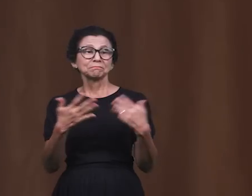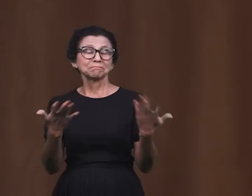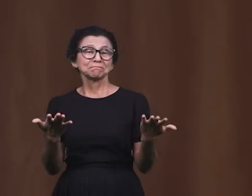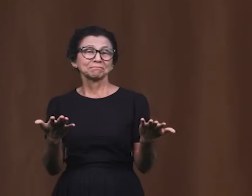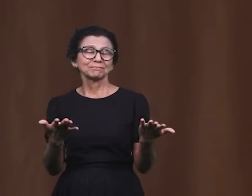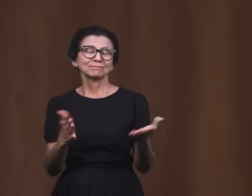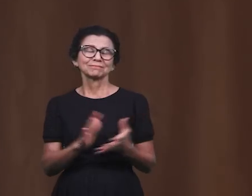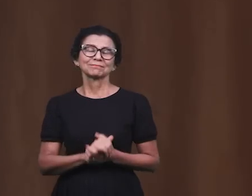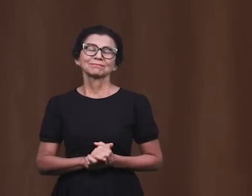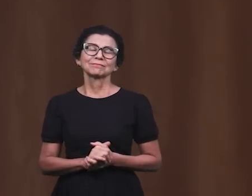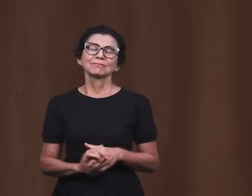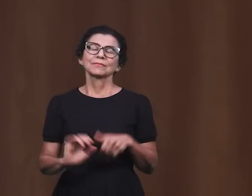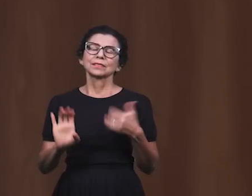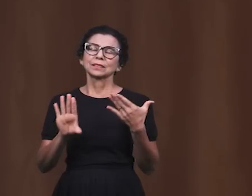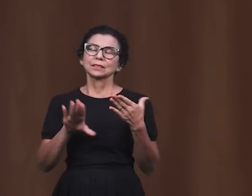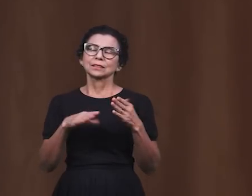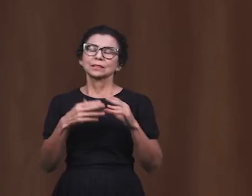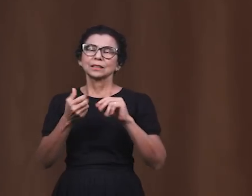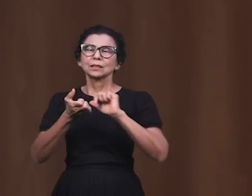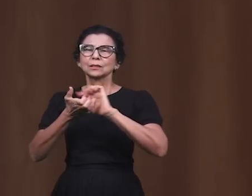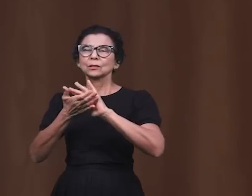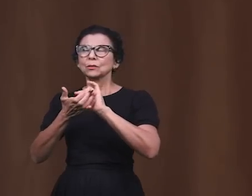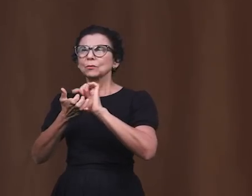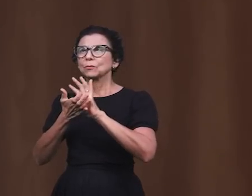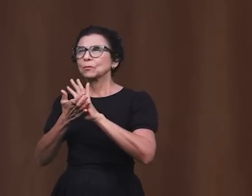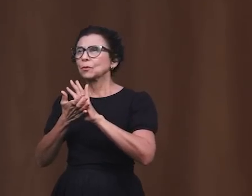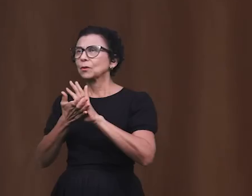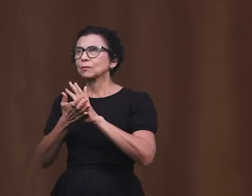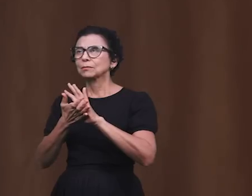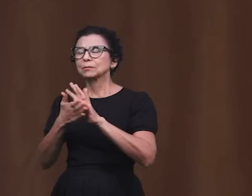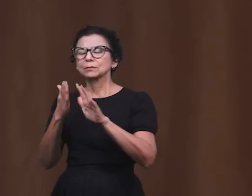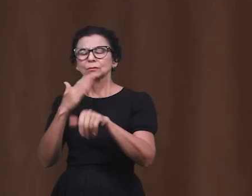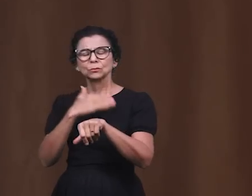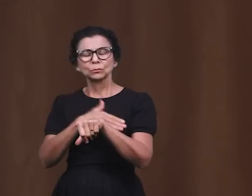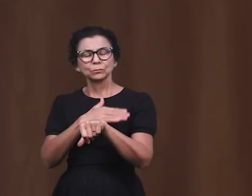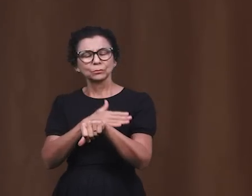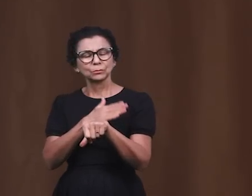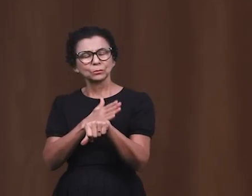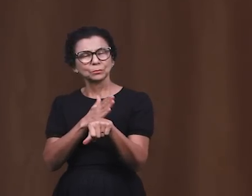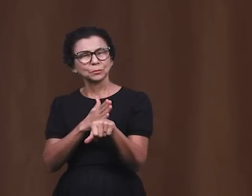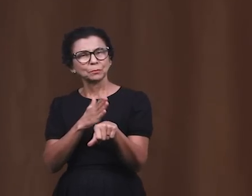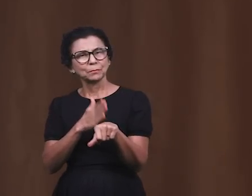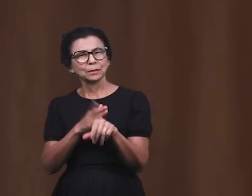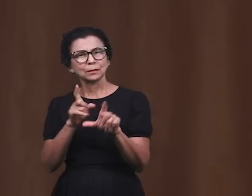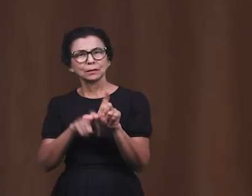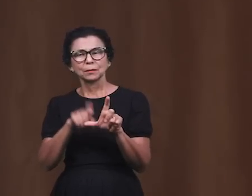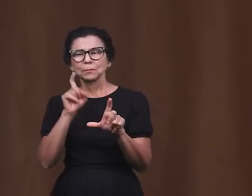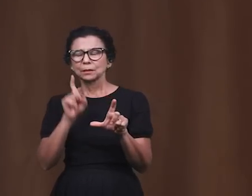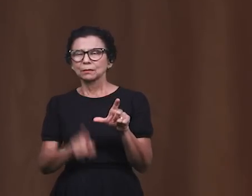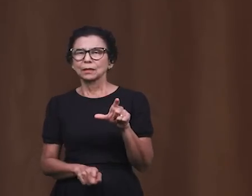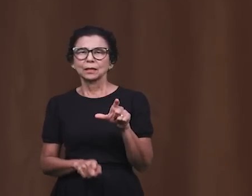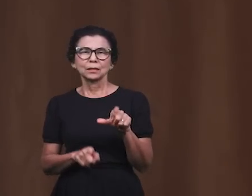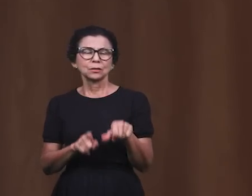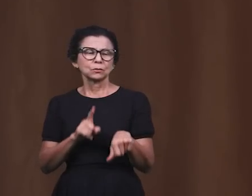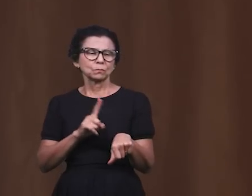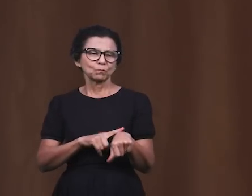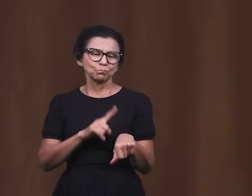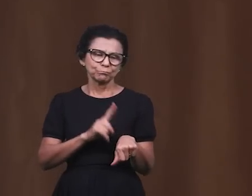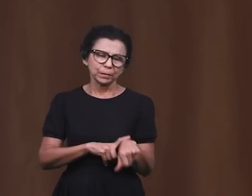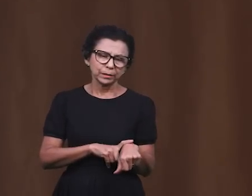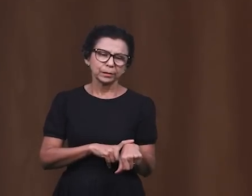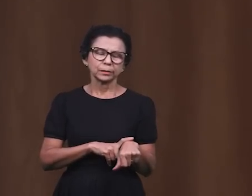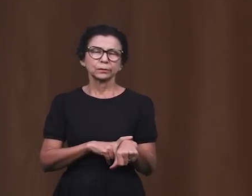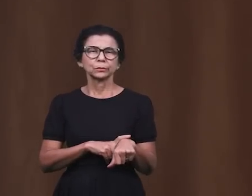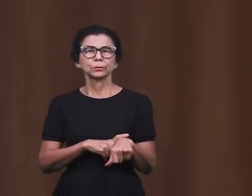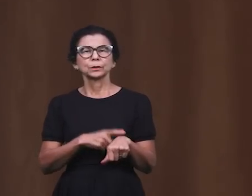cantar, louvar ao Senhor é em todo o tempo, independente do momento que você está